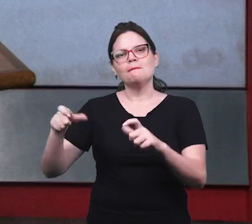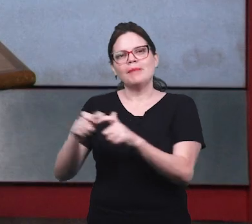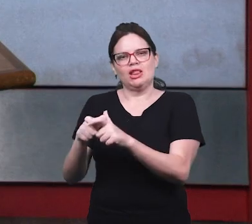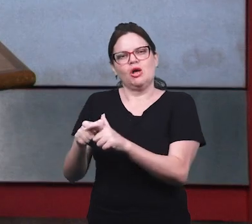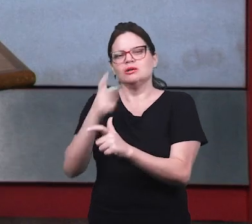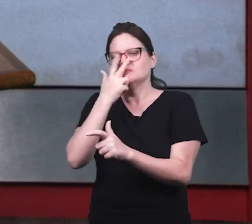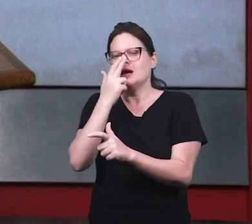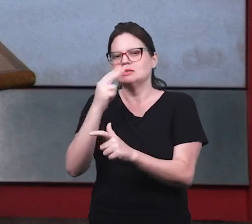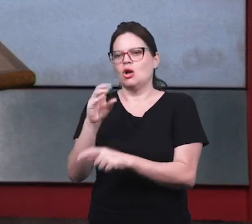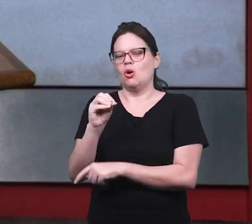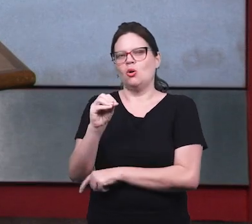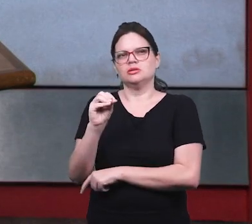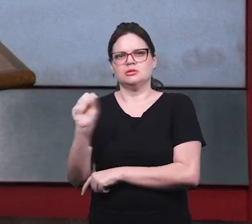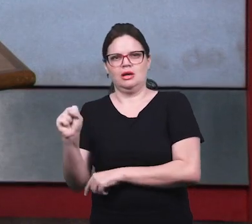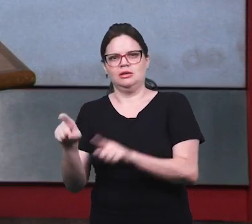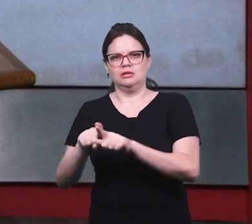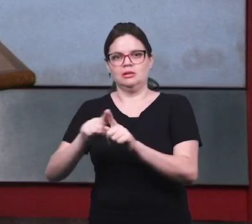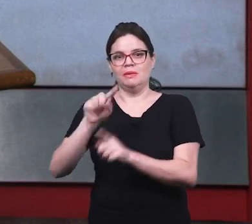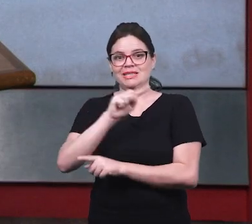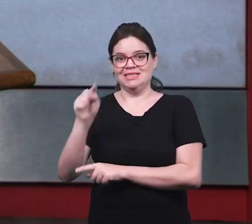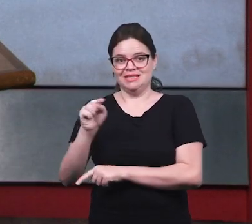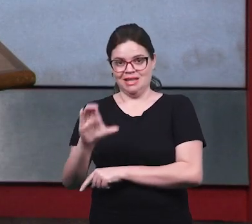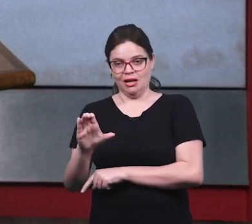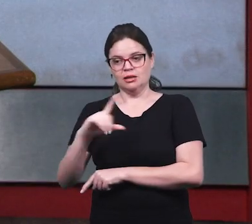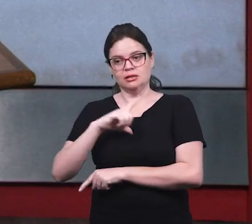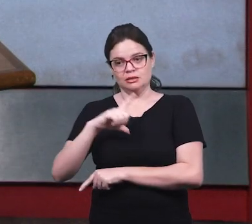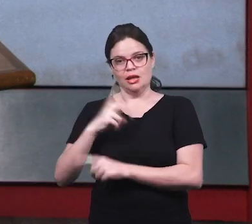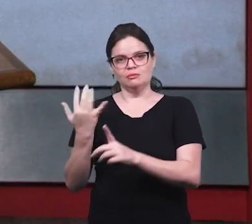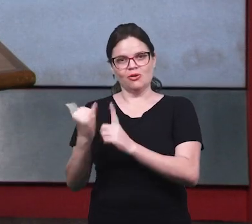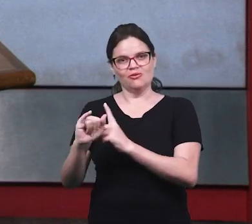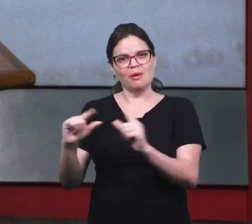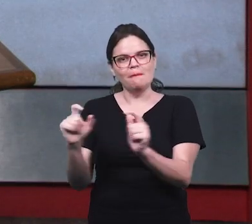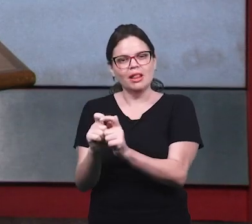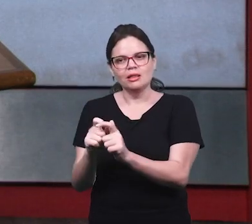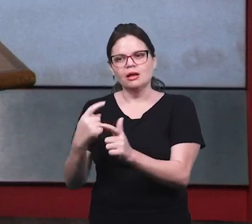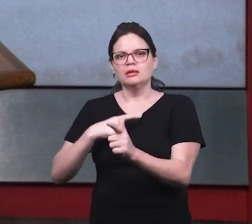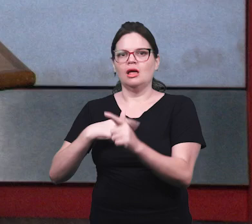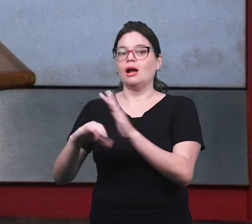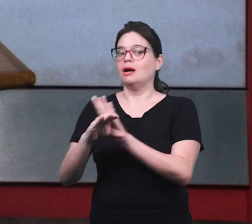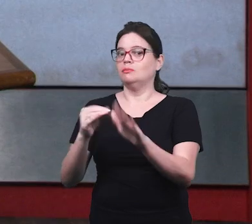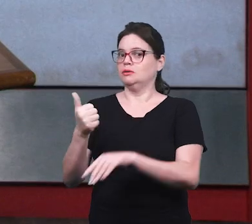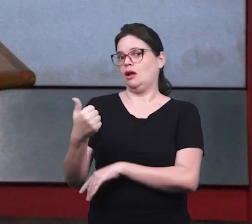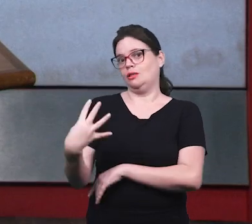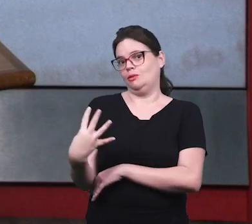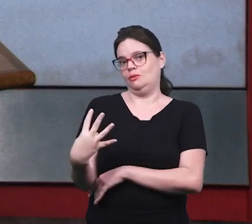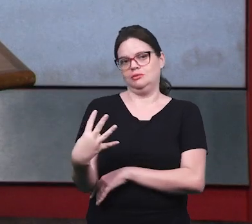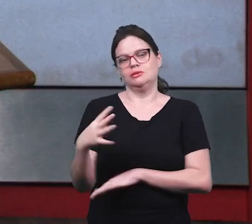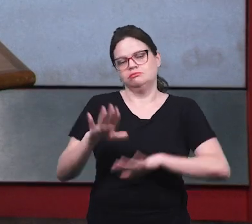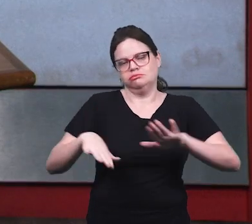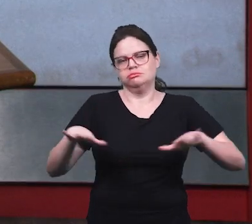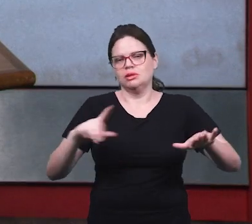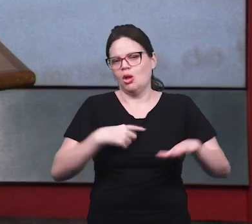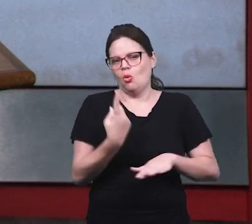profetas Oséias e Zacarias, classificados como profetas menores, tenham ambos 14 capítulos.